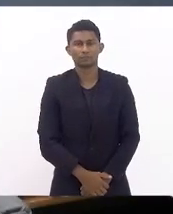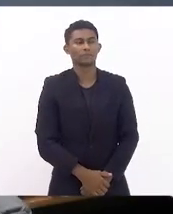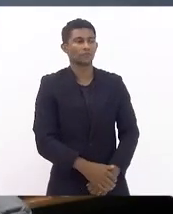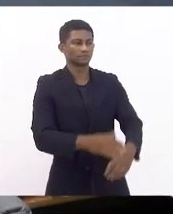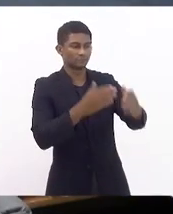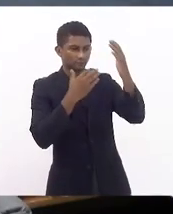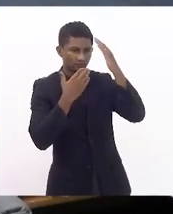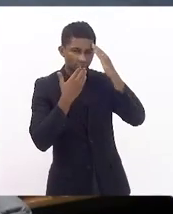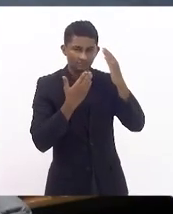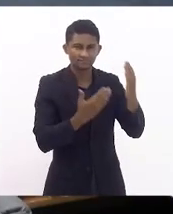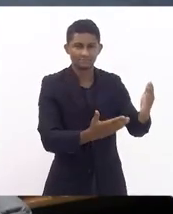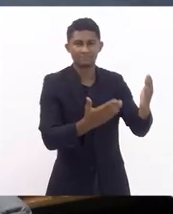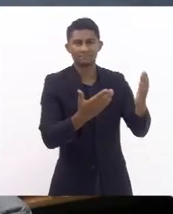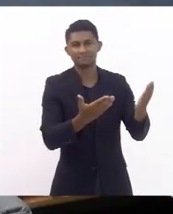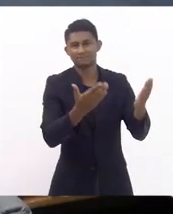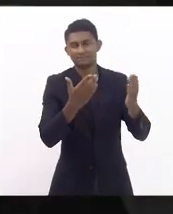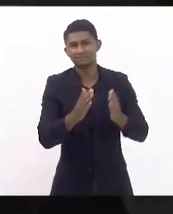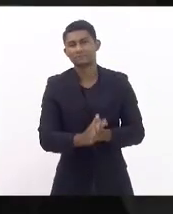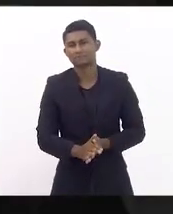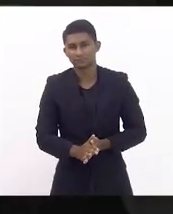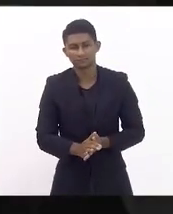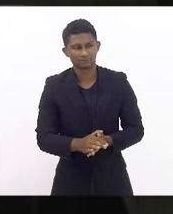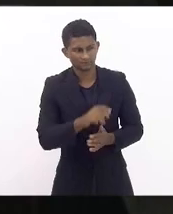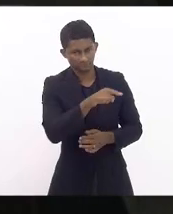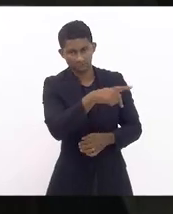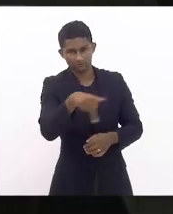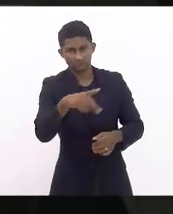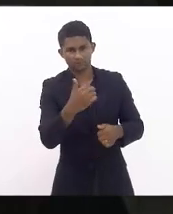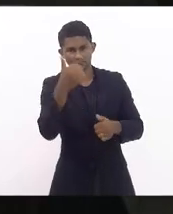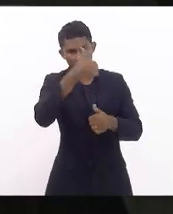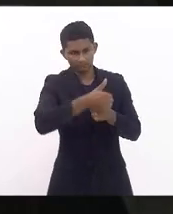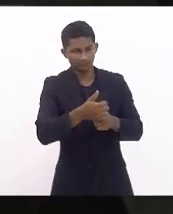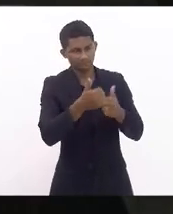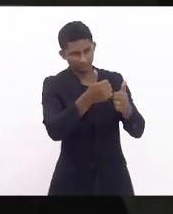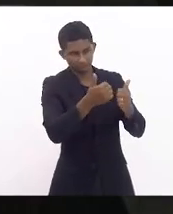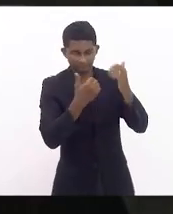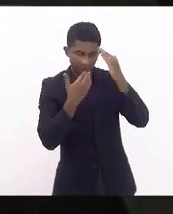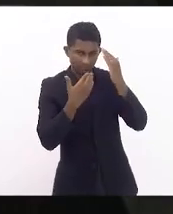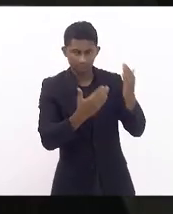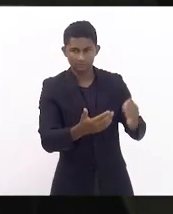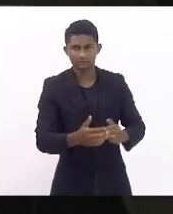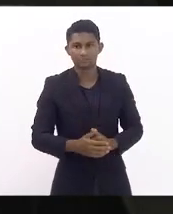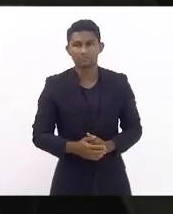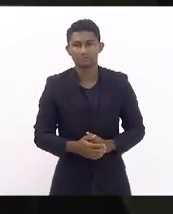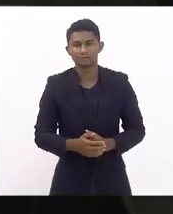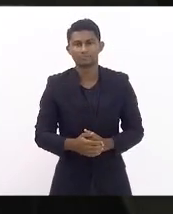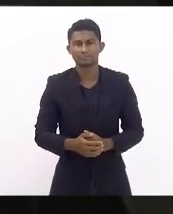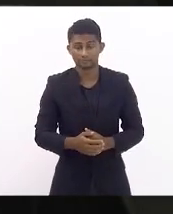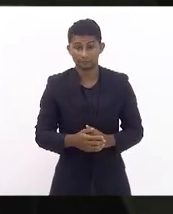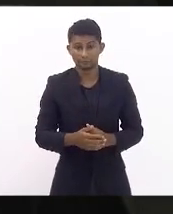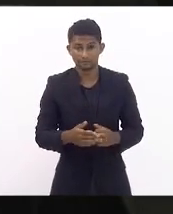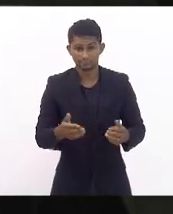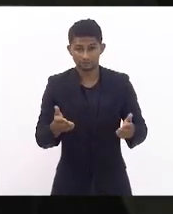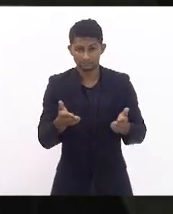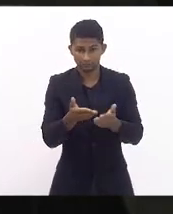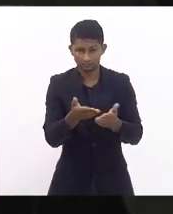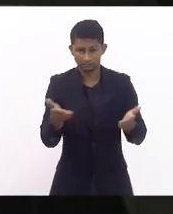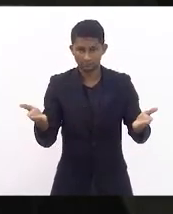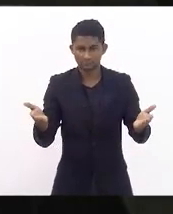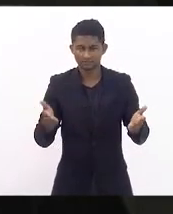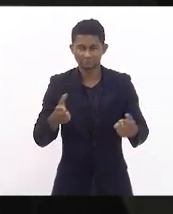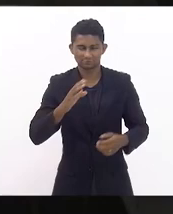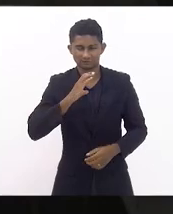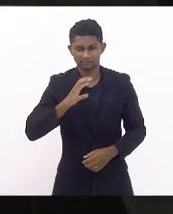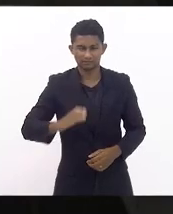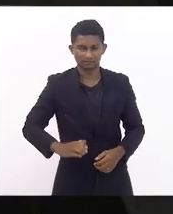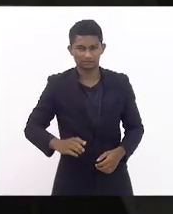Obrigado, deputada Alana Passos, que assumiu a presidência do expediente final. senhoras e senhores, cidadãos e cidadãs